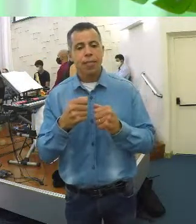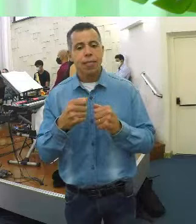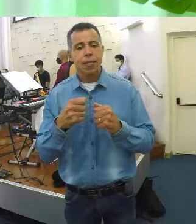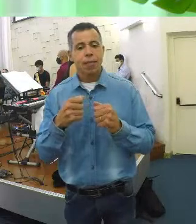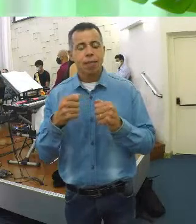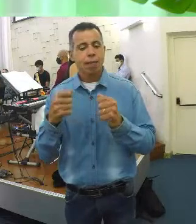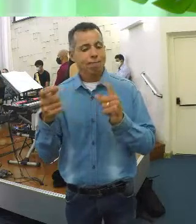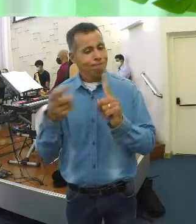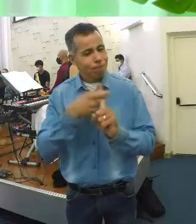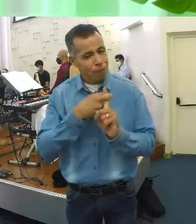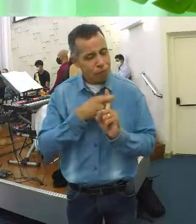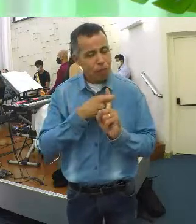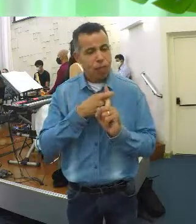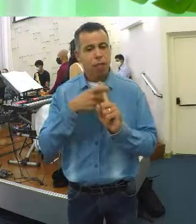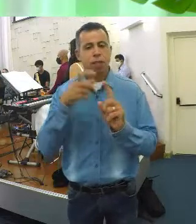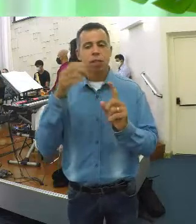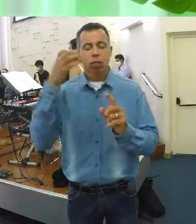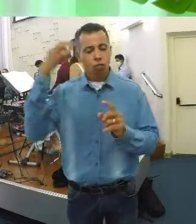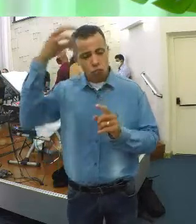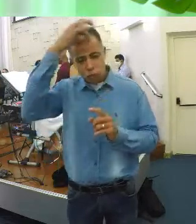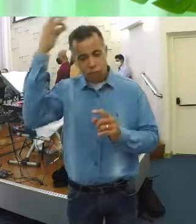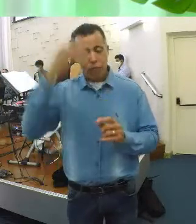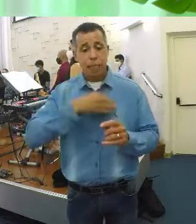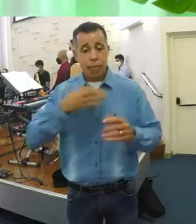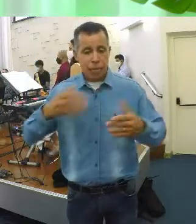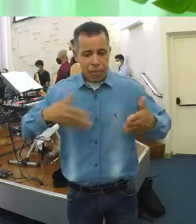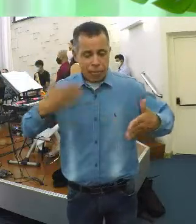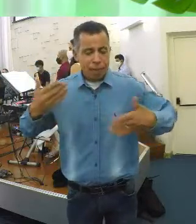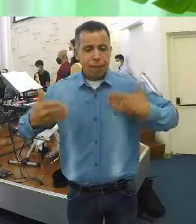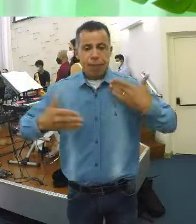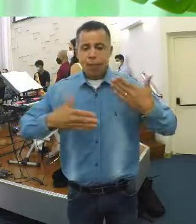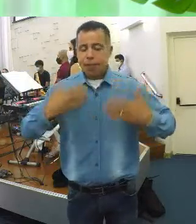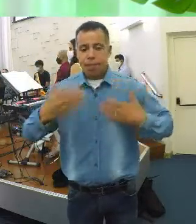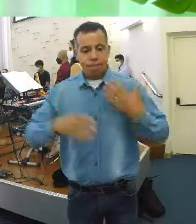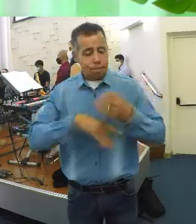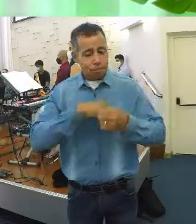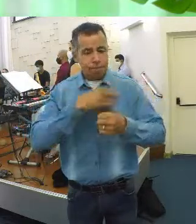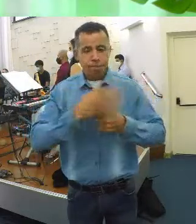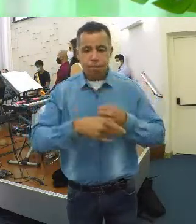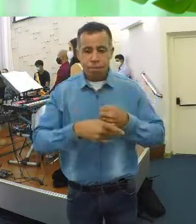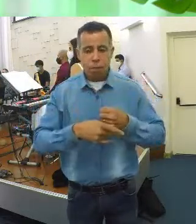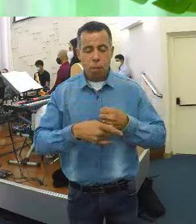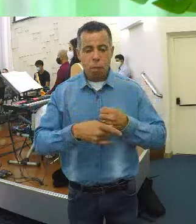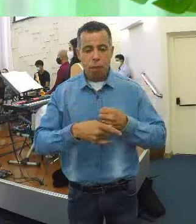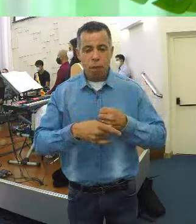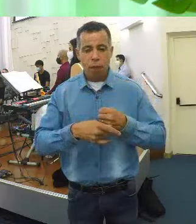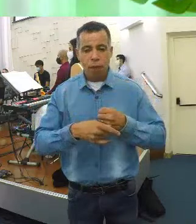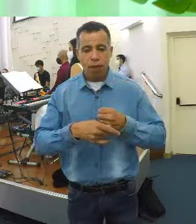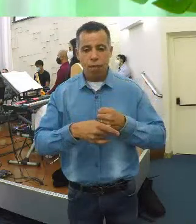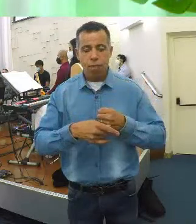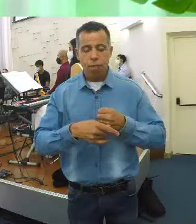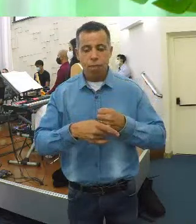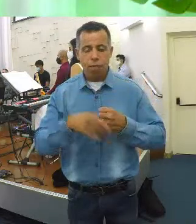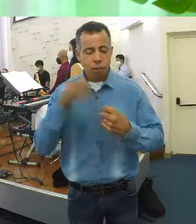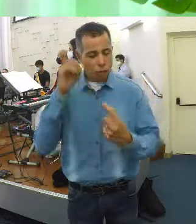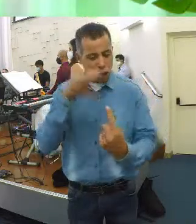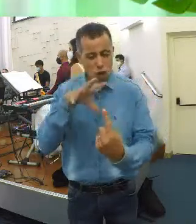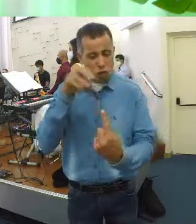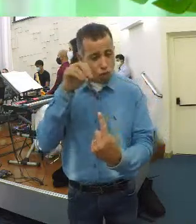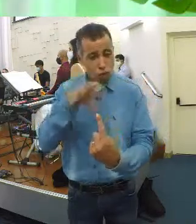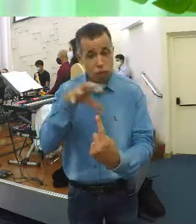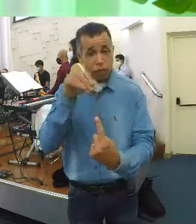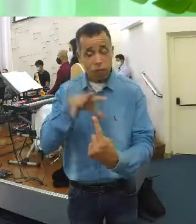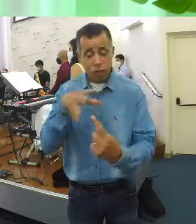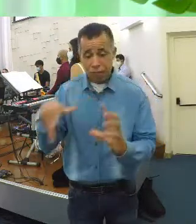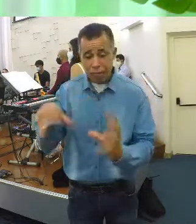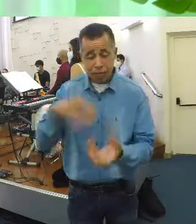do Espírito Santo, com uma alegria que vai nos transbordar e inundar esse país, inundar as nações. Isso é graça